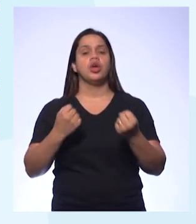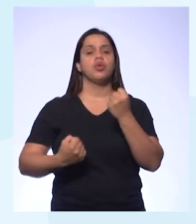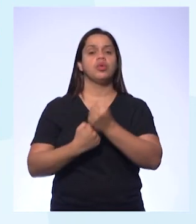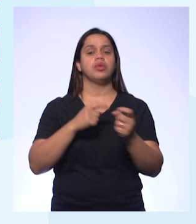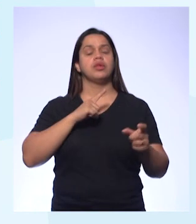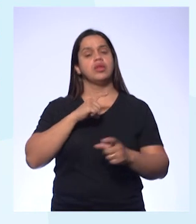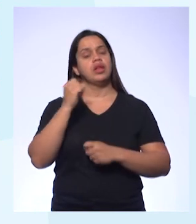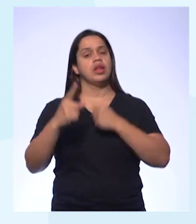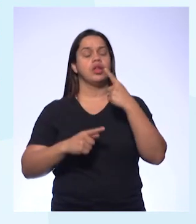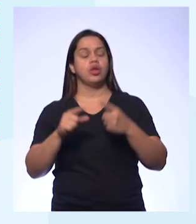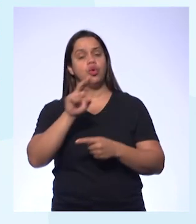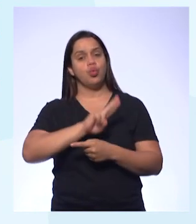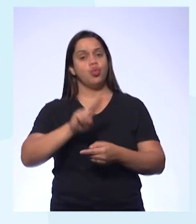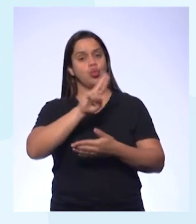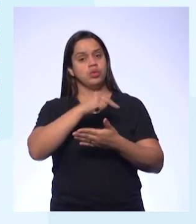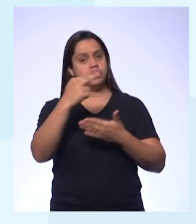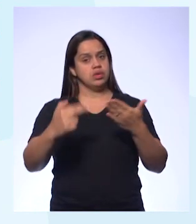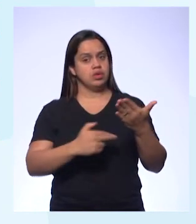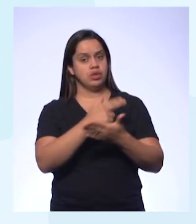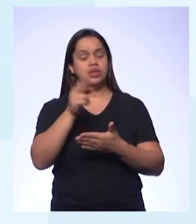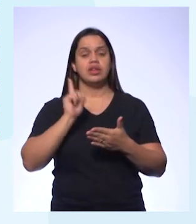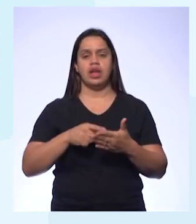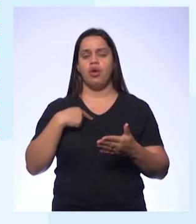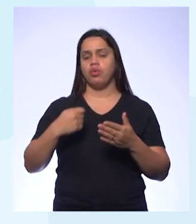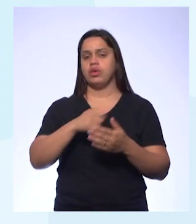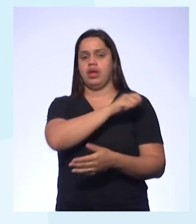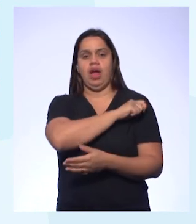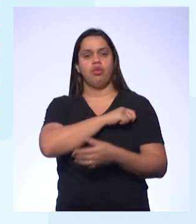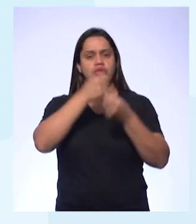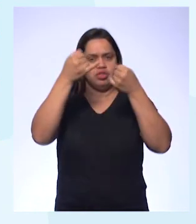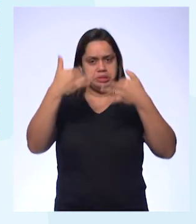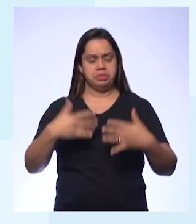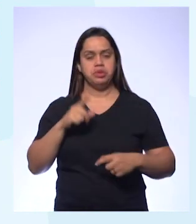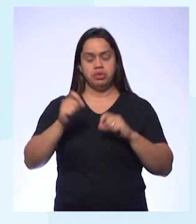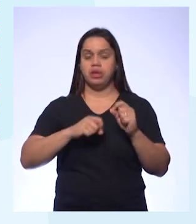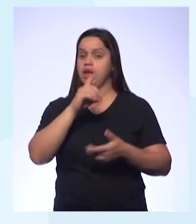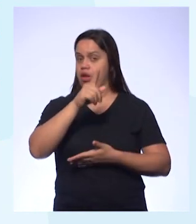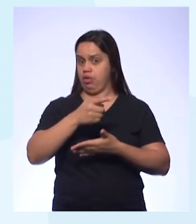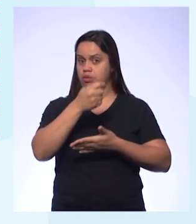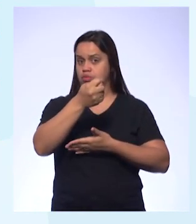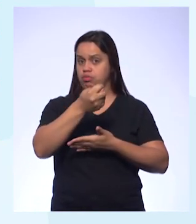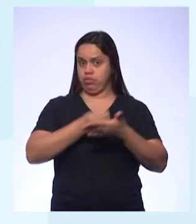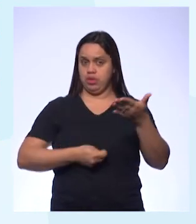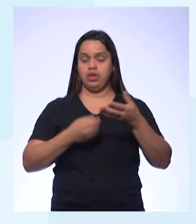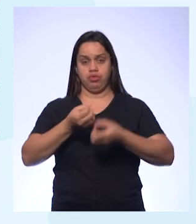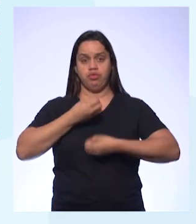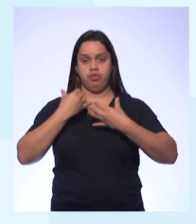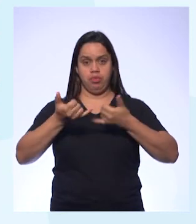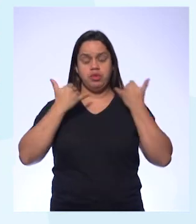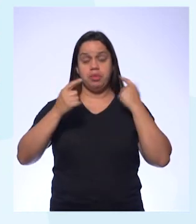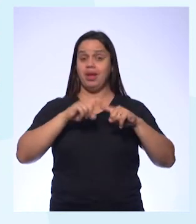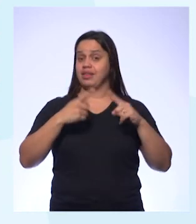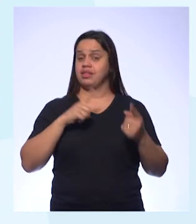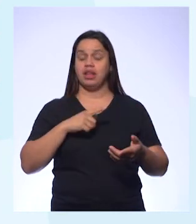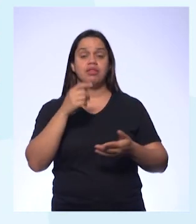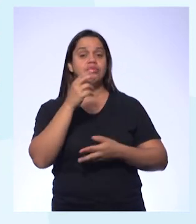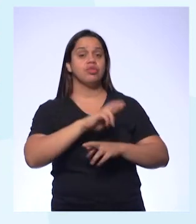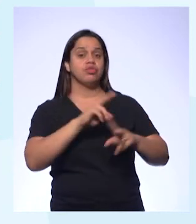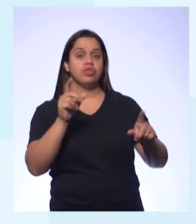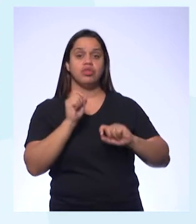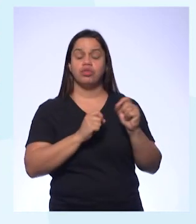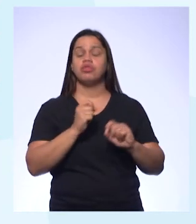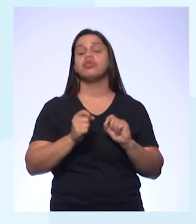também com o uso de ilustrações, que foi bem o que a aluna colocou aqui. Isso. Então, é um texto informativo. Agora, tem uma diferença. O verbete